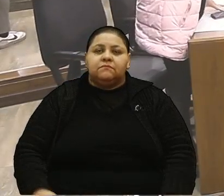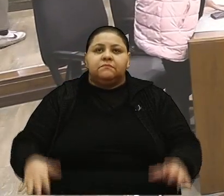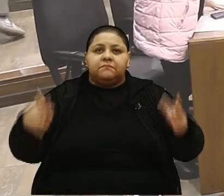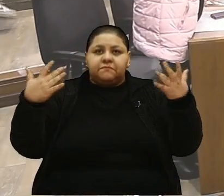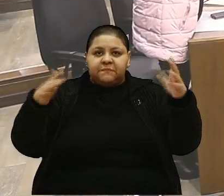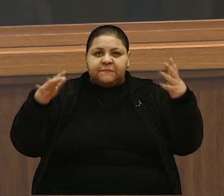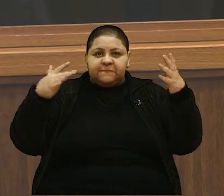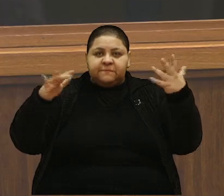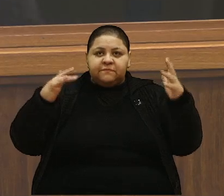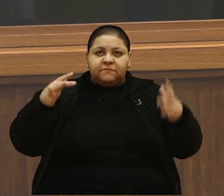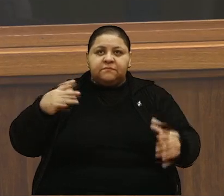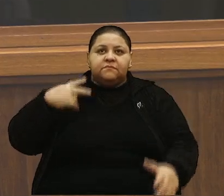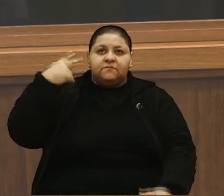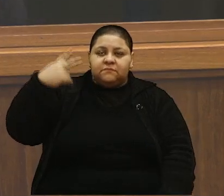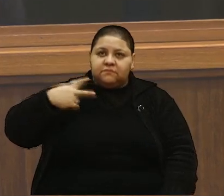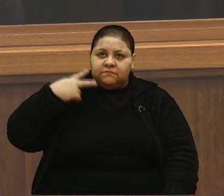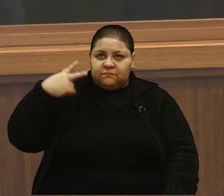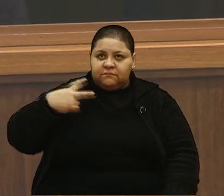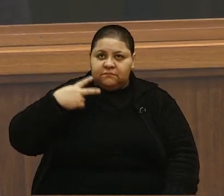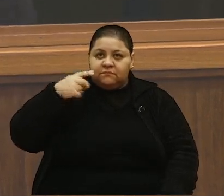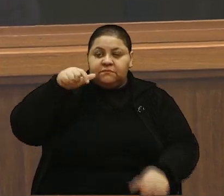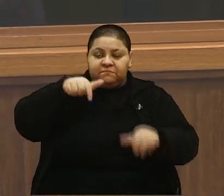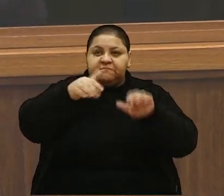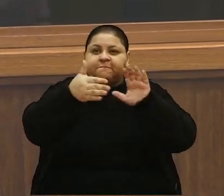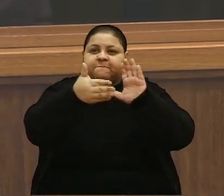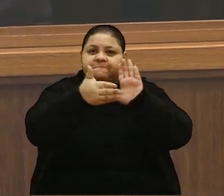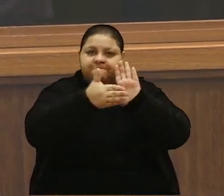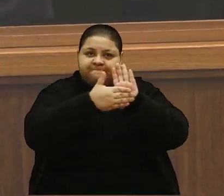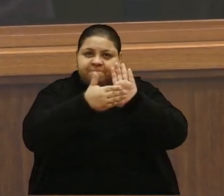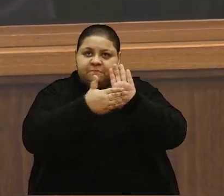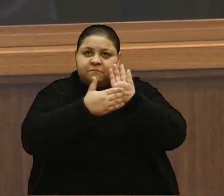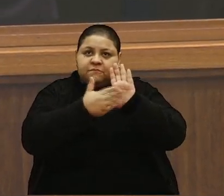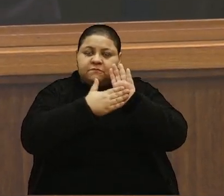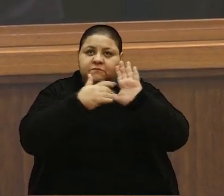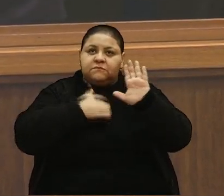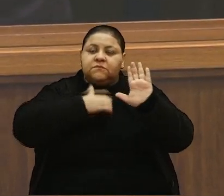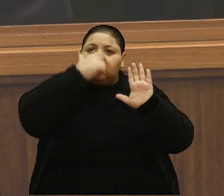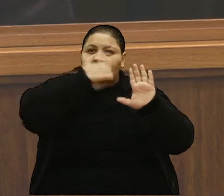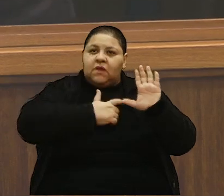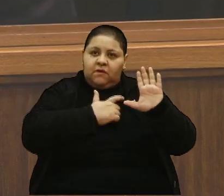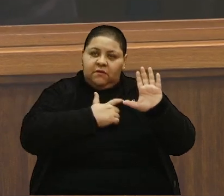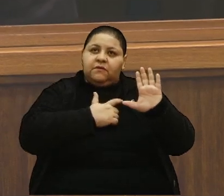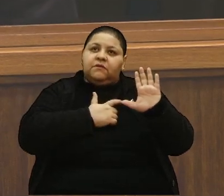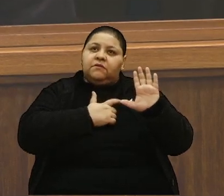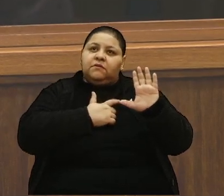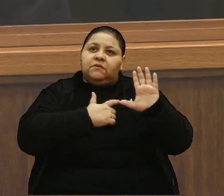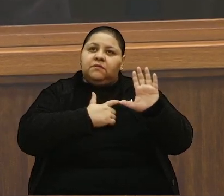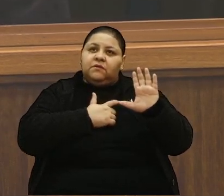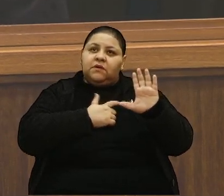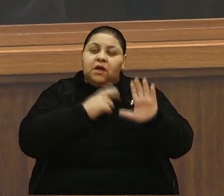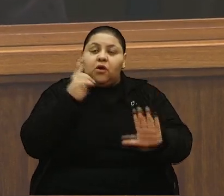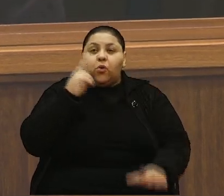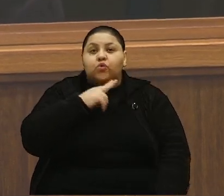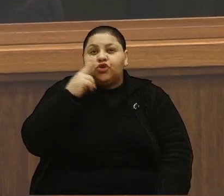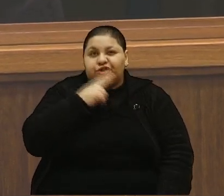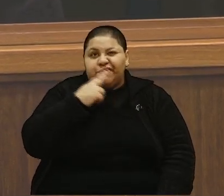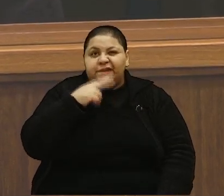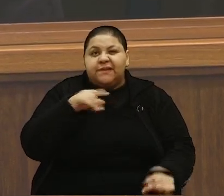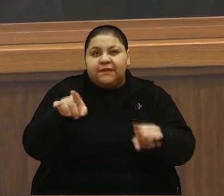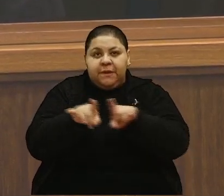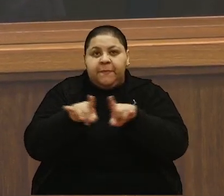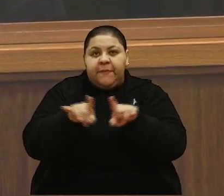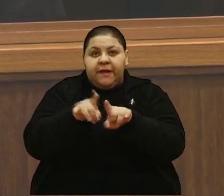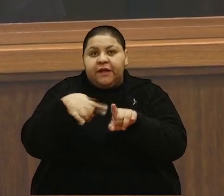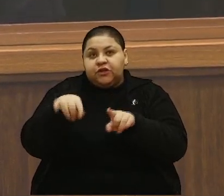Parabéns, vereadora, por essa proposição. Eu acho que é urgente, né, também a gente